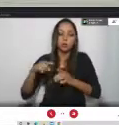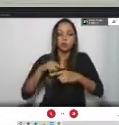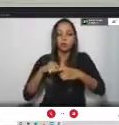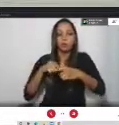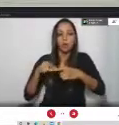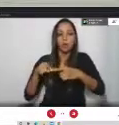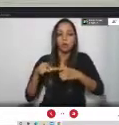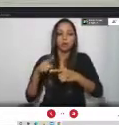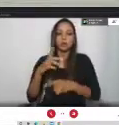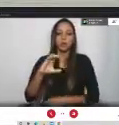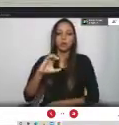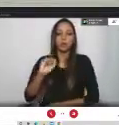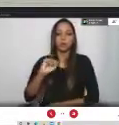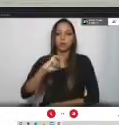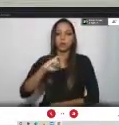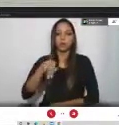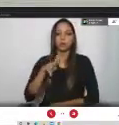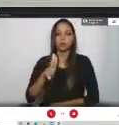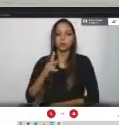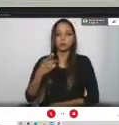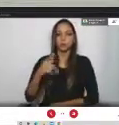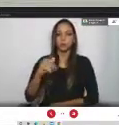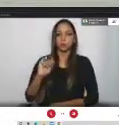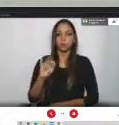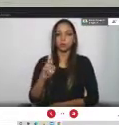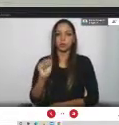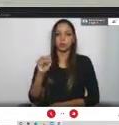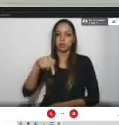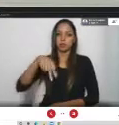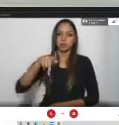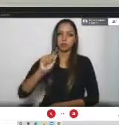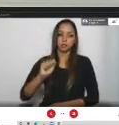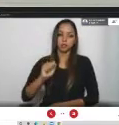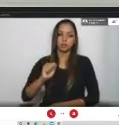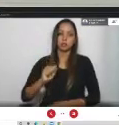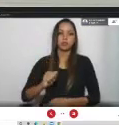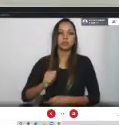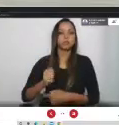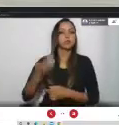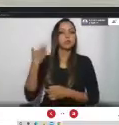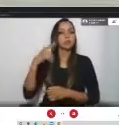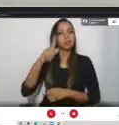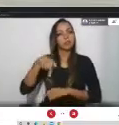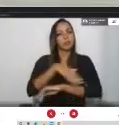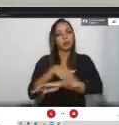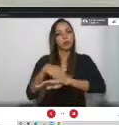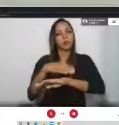rua Sebastião Faustino Torre, rua antiga rua 24.